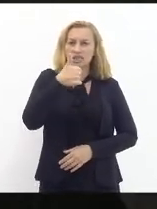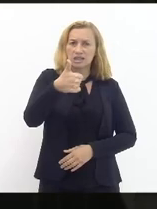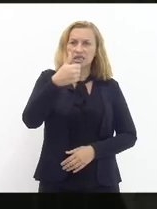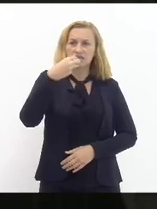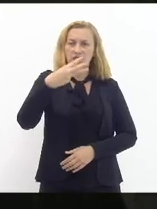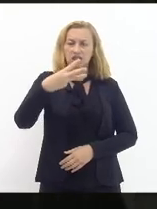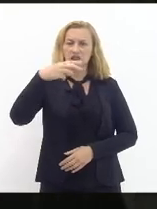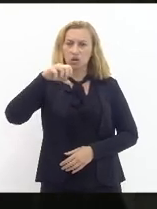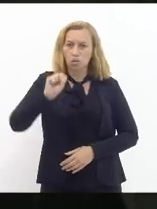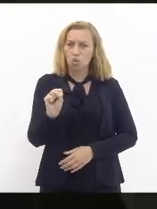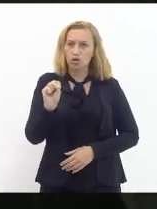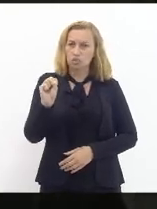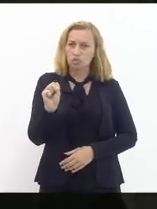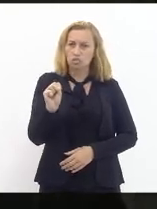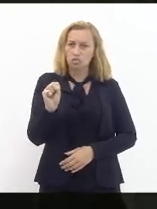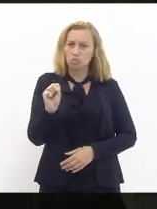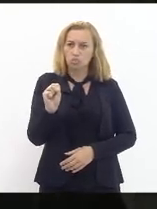138